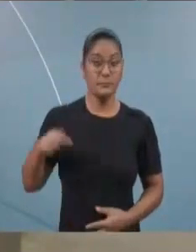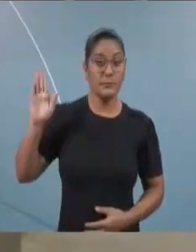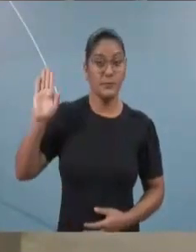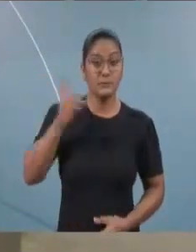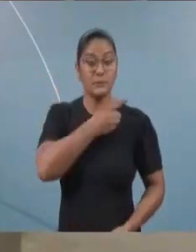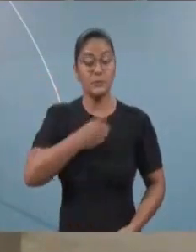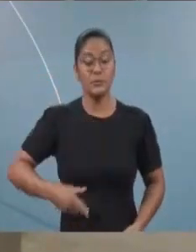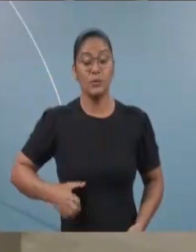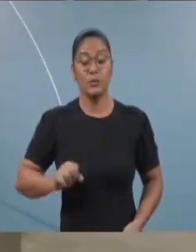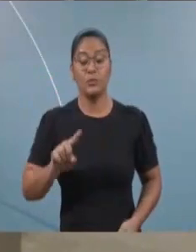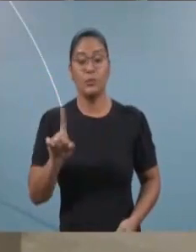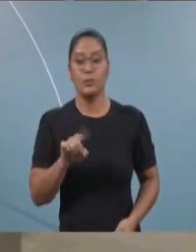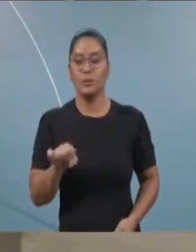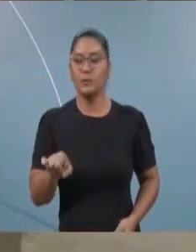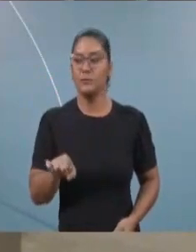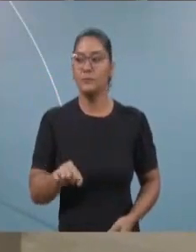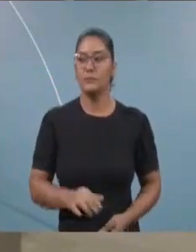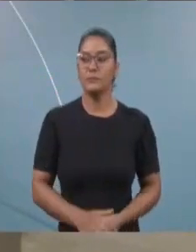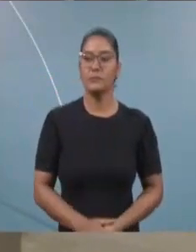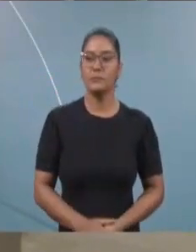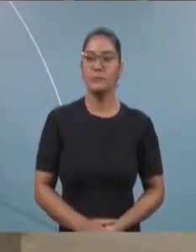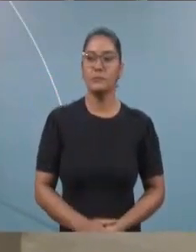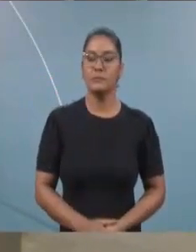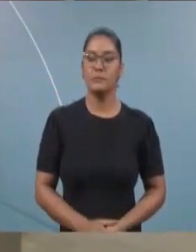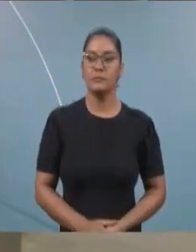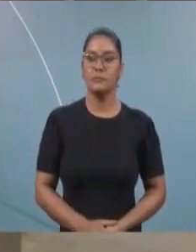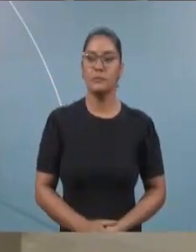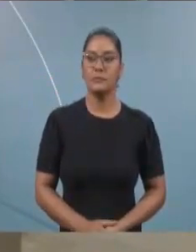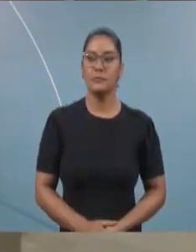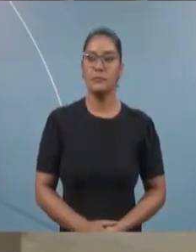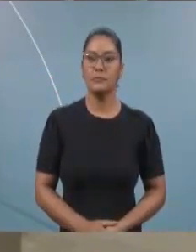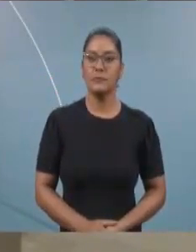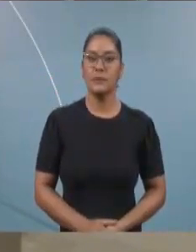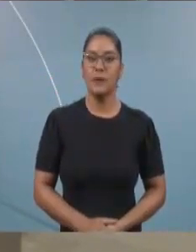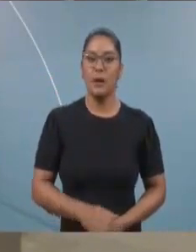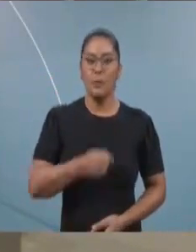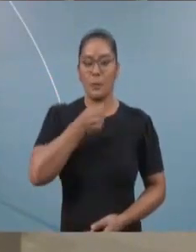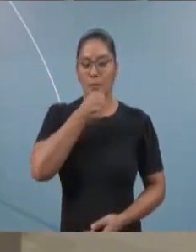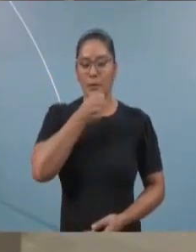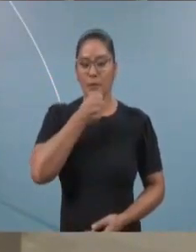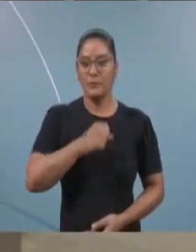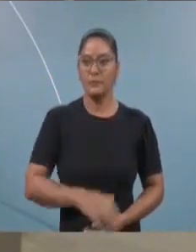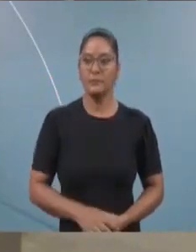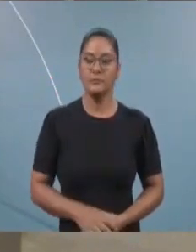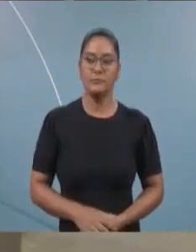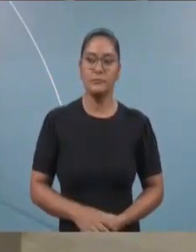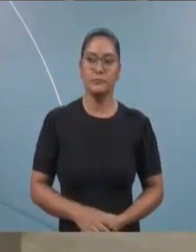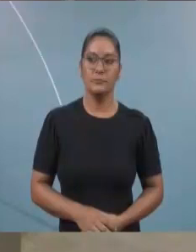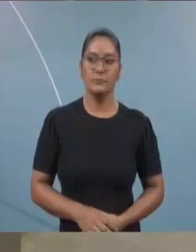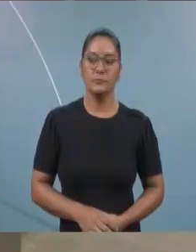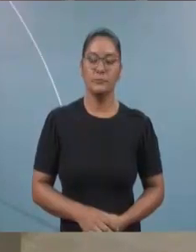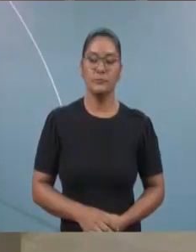ordem Deputado luí Eduardo micone microfone do deputado Luiz Eduardo por